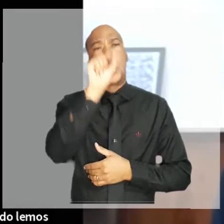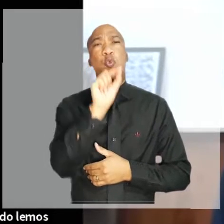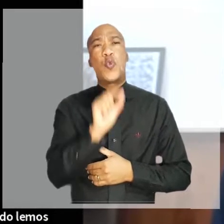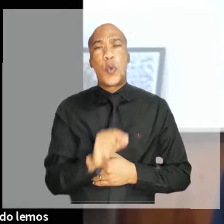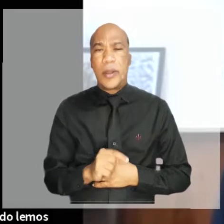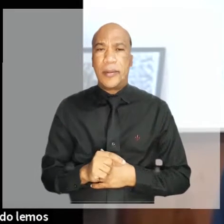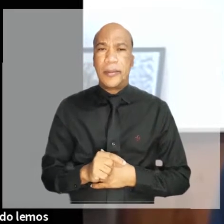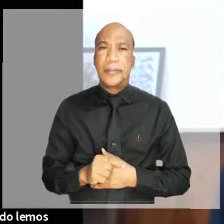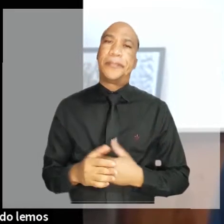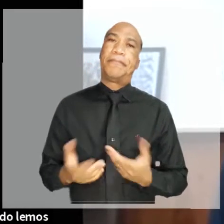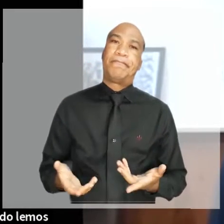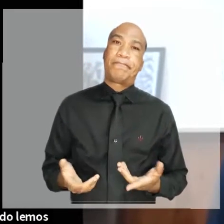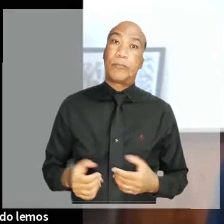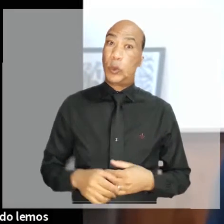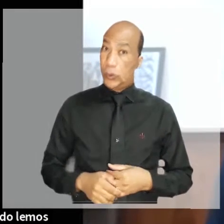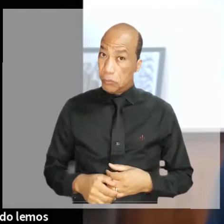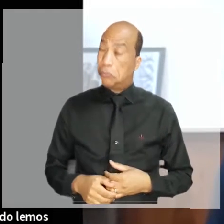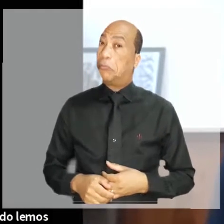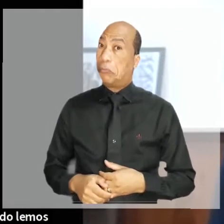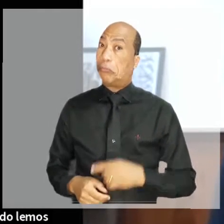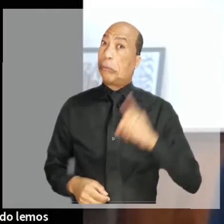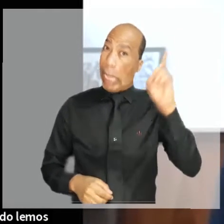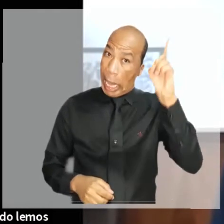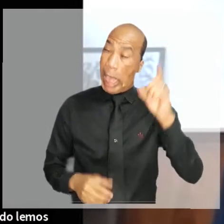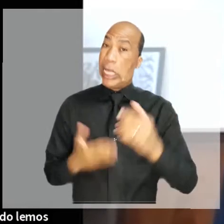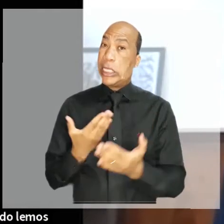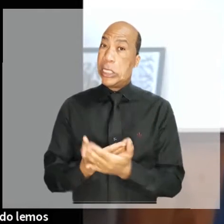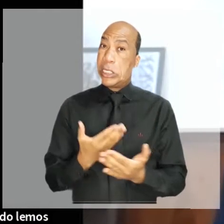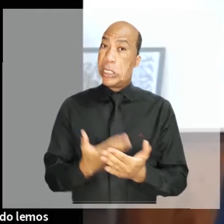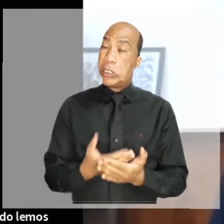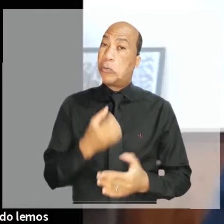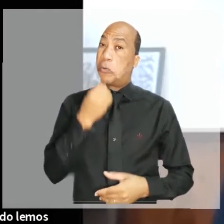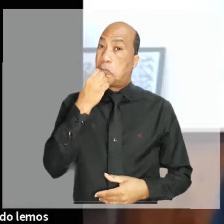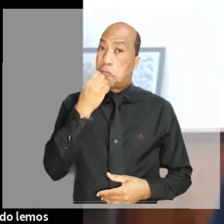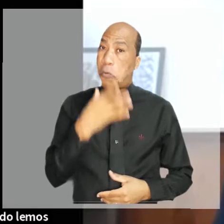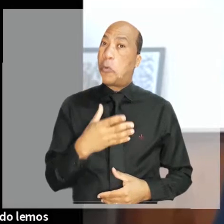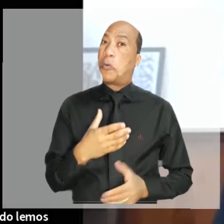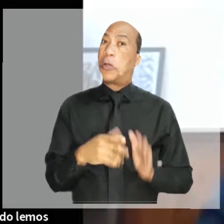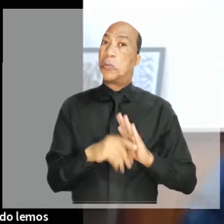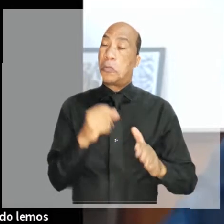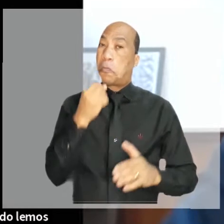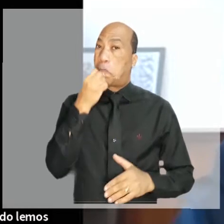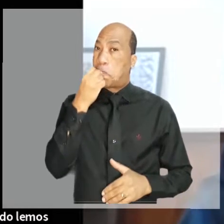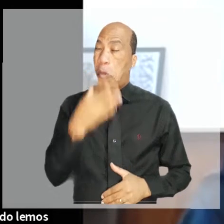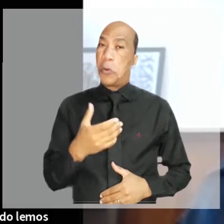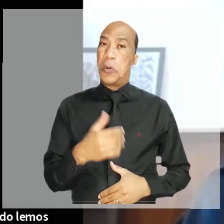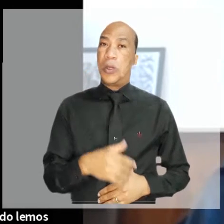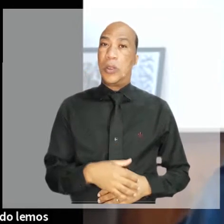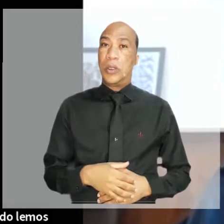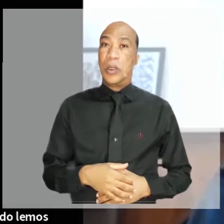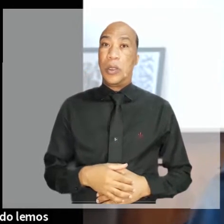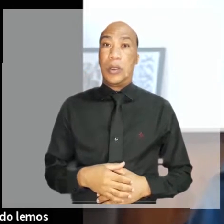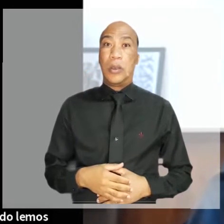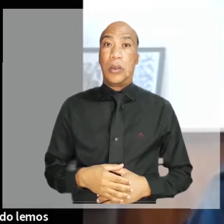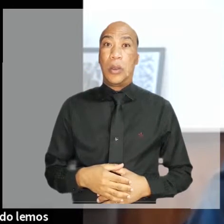ele veio na hora certa, né? Incrível como ele chegou, bem no momento em que as pessoas